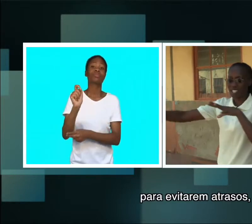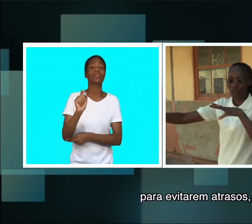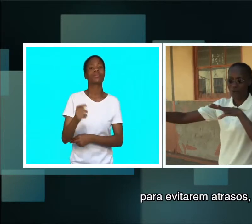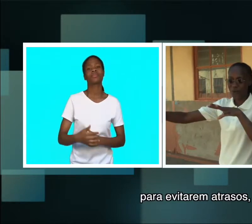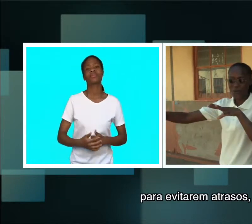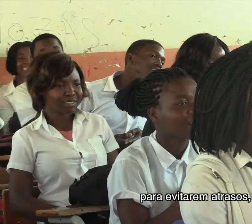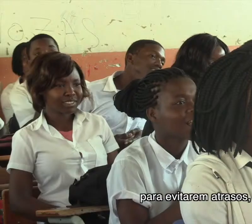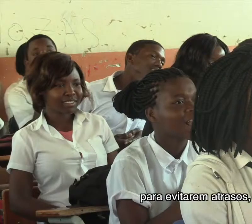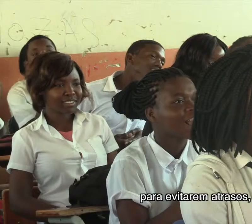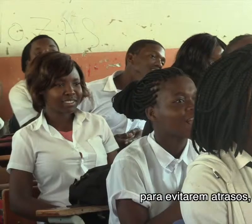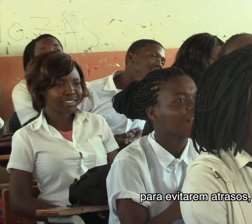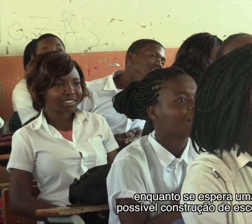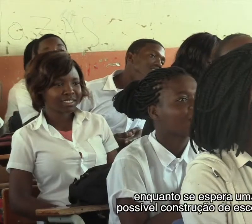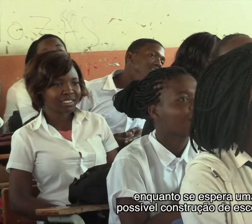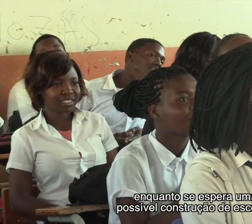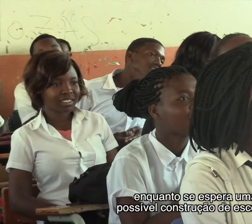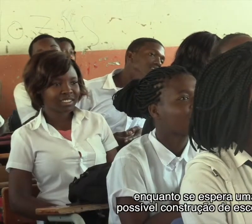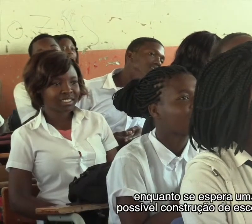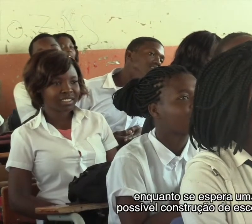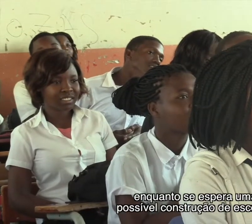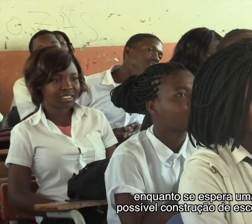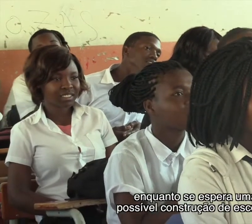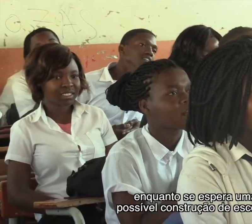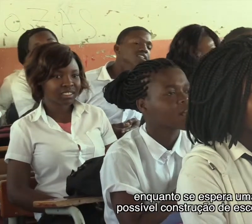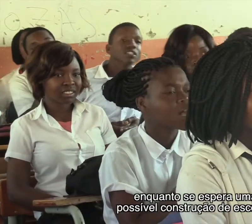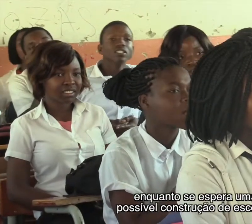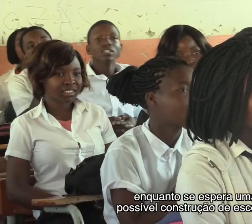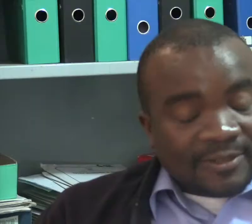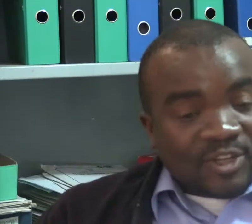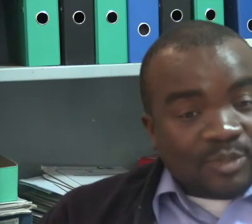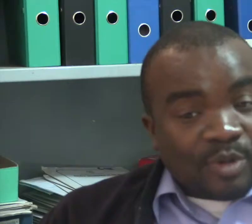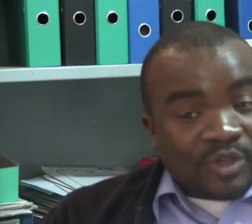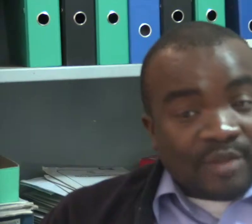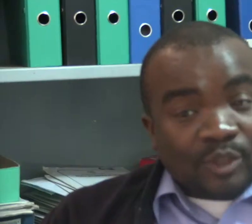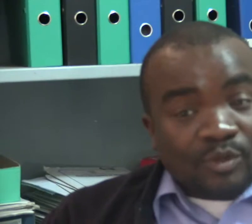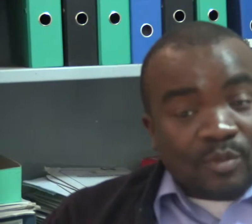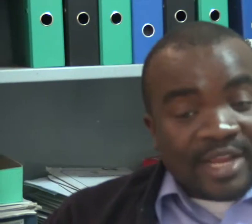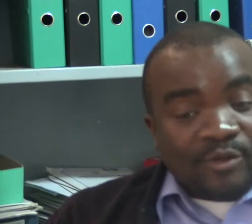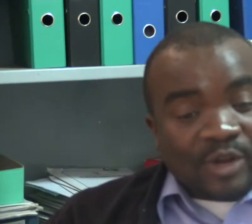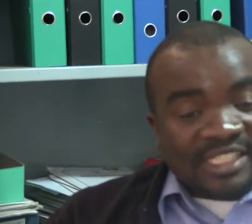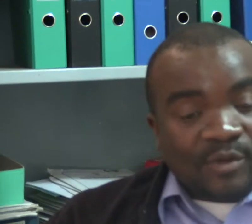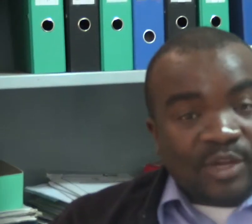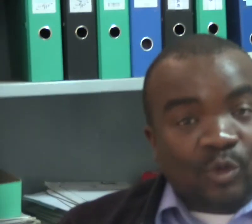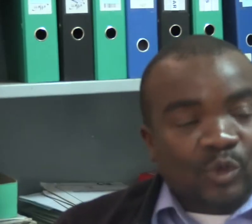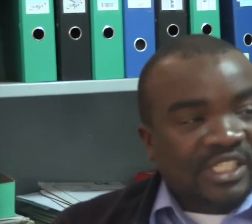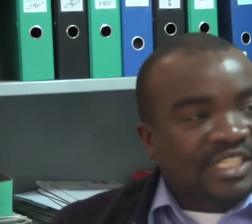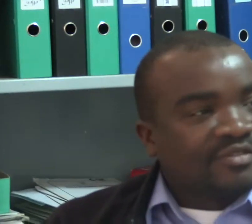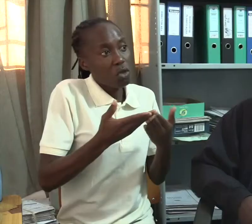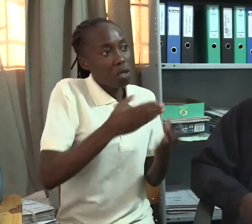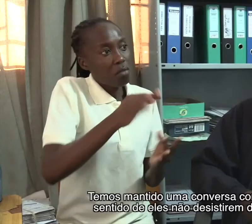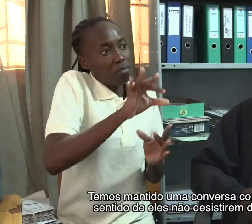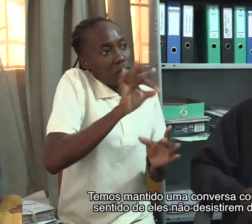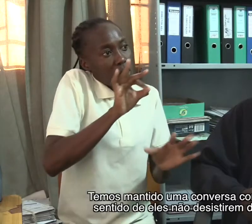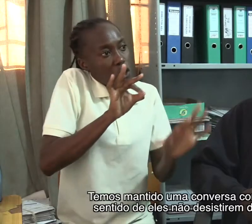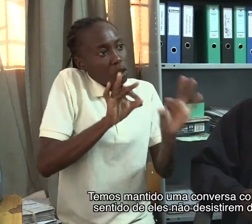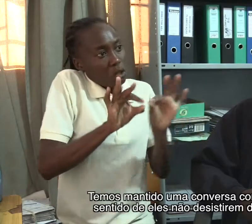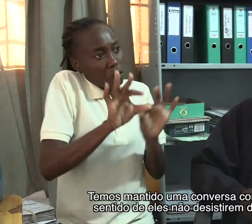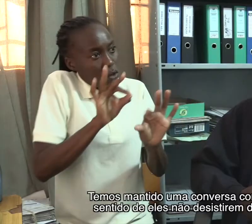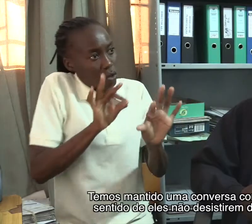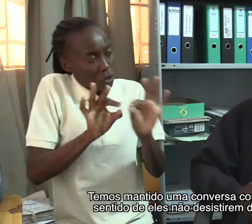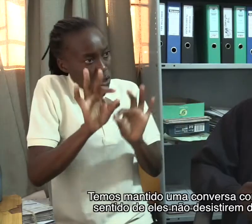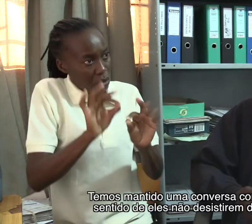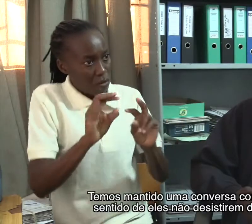evitarem atrasos, enquanto se espera por uma hipotética construção de mais escolas. Temos mantido